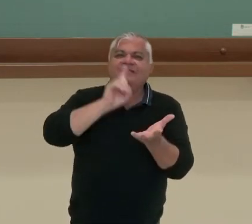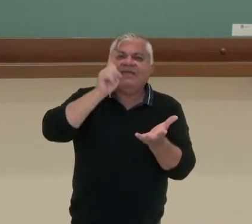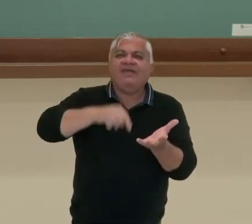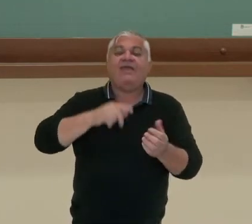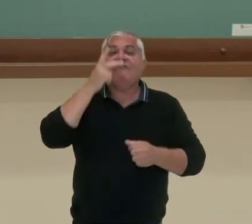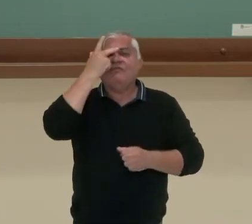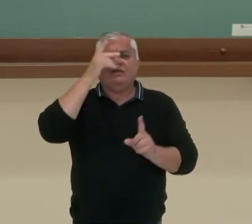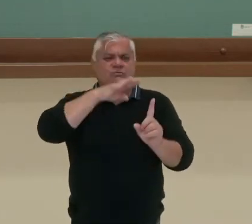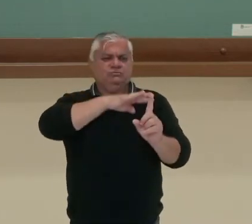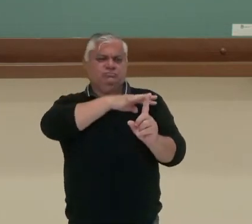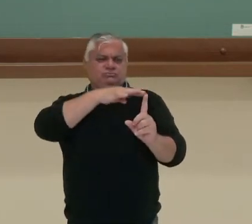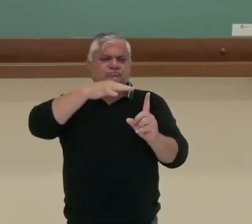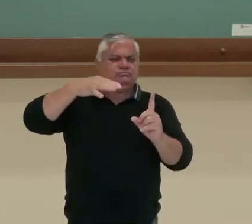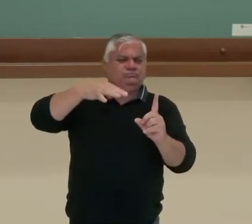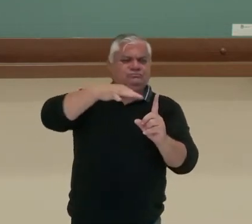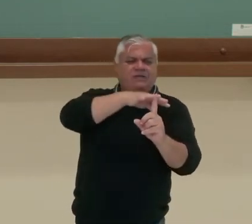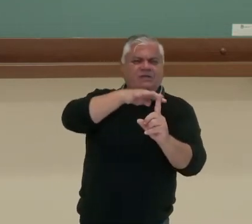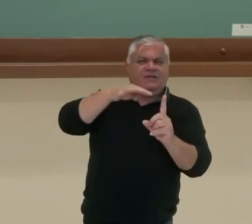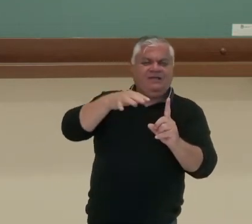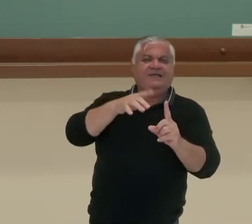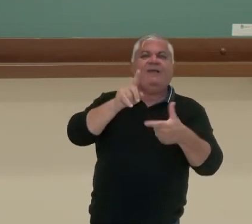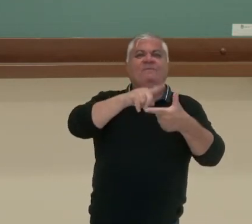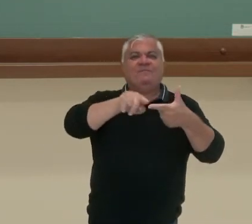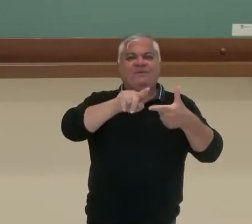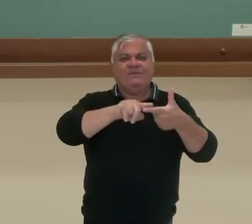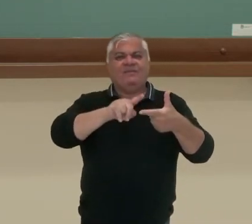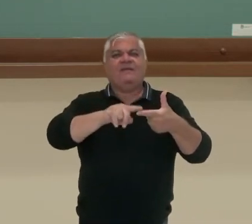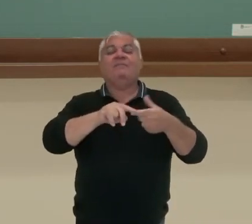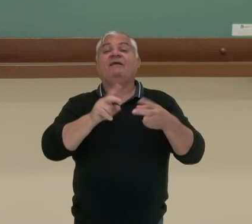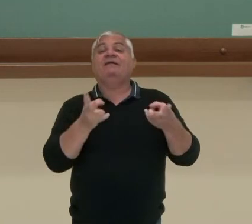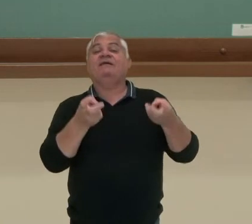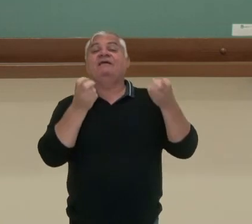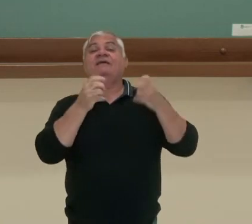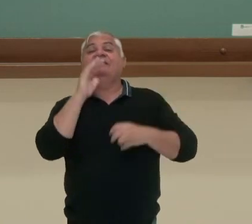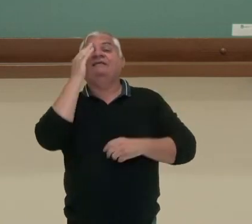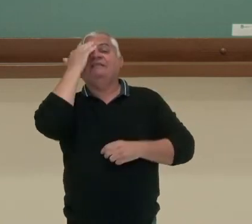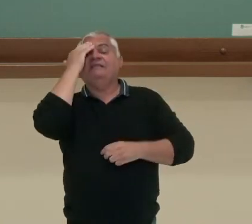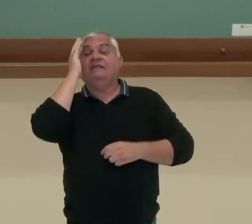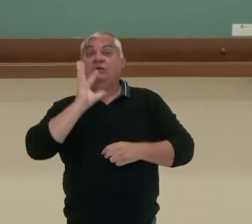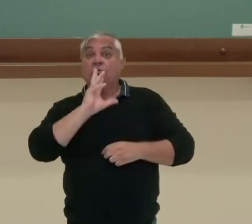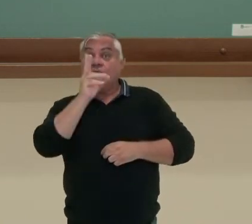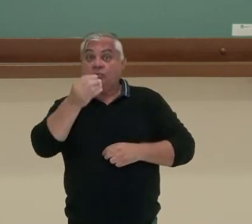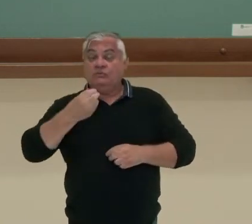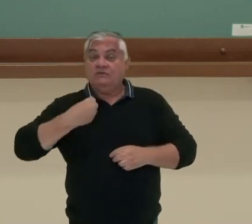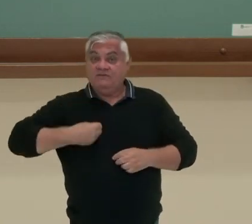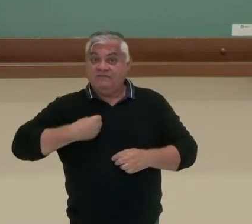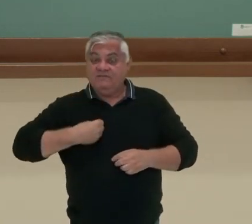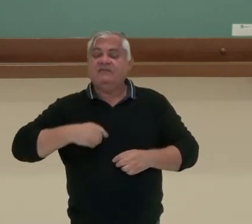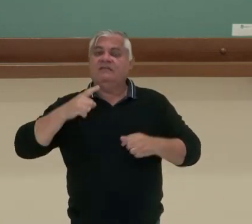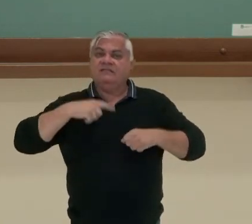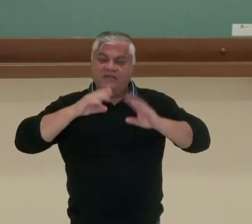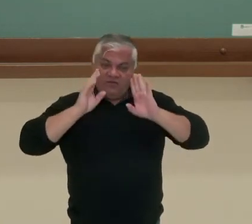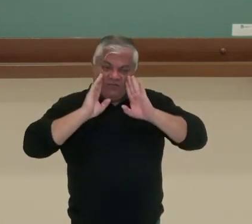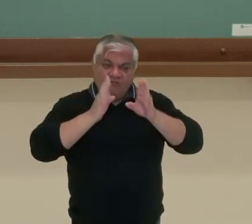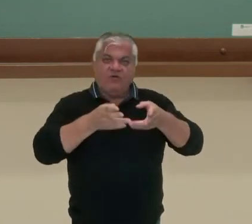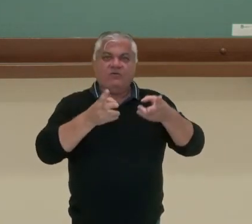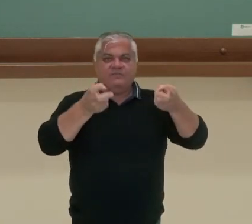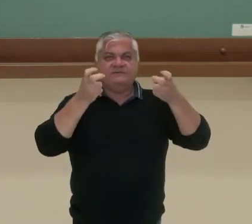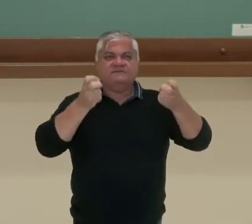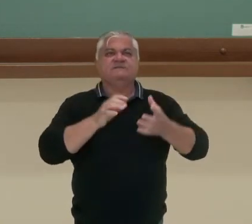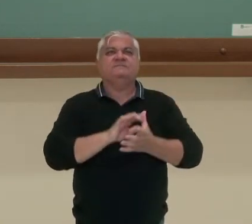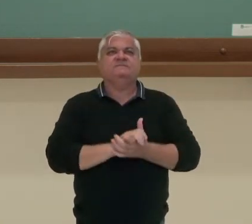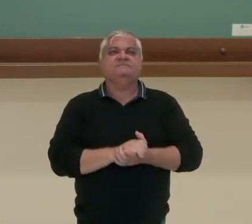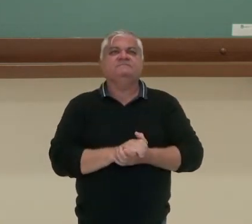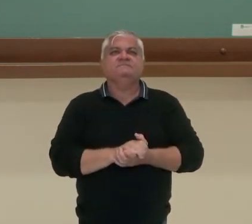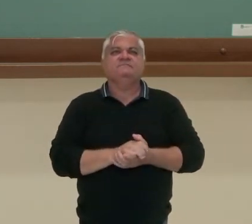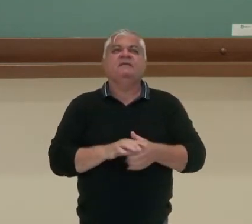olhar da realidade. Então, quer dizer, ele traz esse conflito para a gente poder observar que toda a realidade tem focos para você poder perceber. E outra